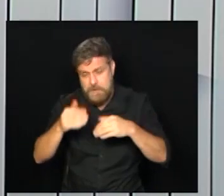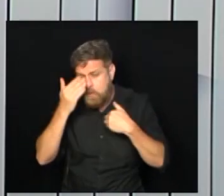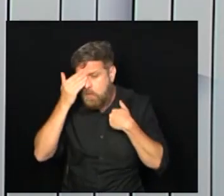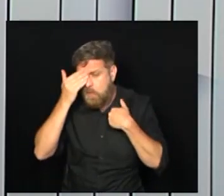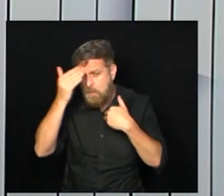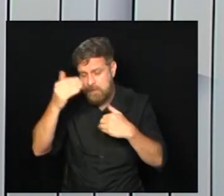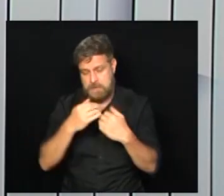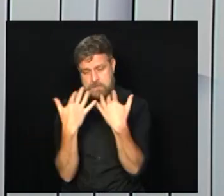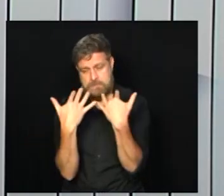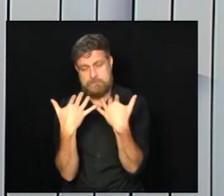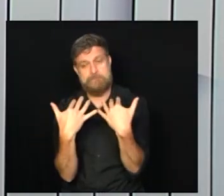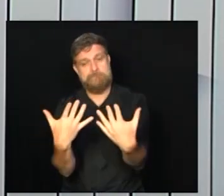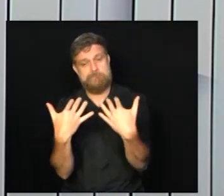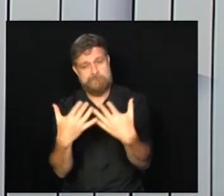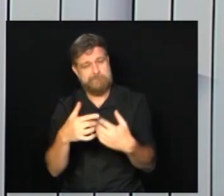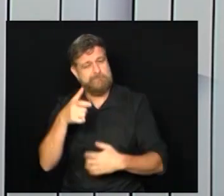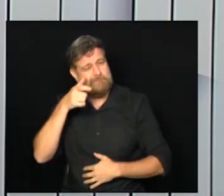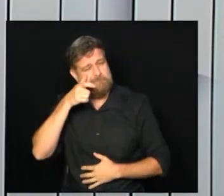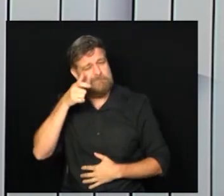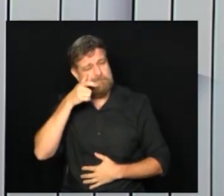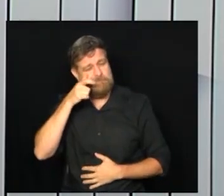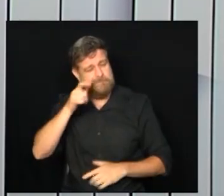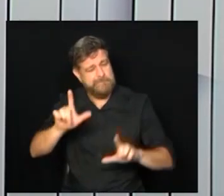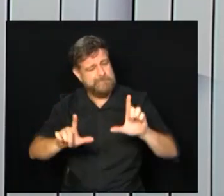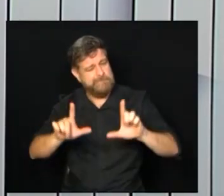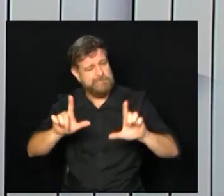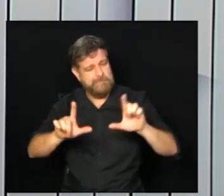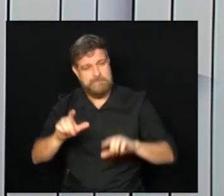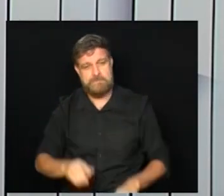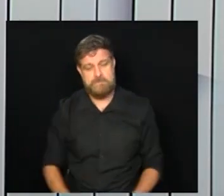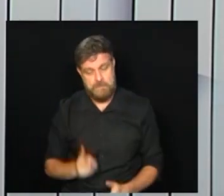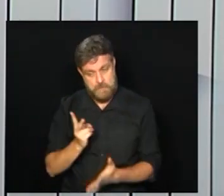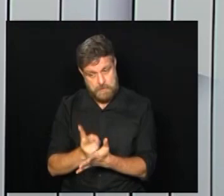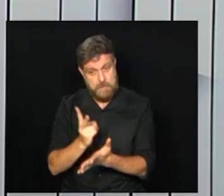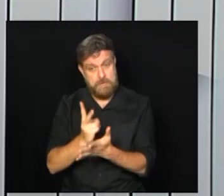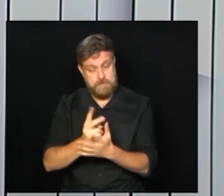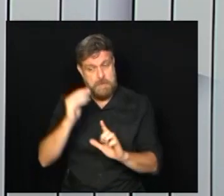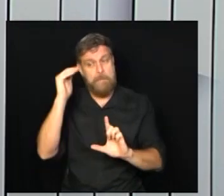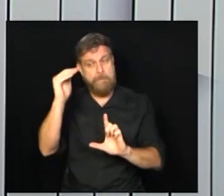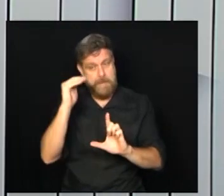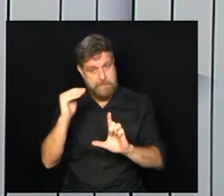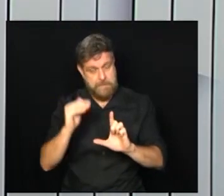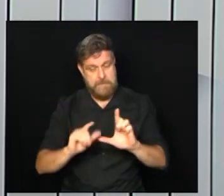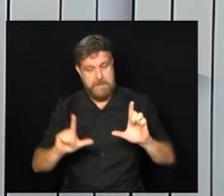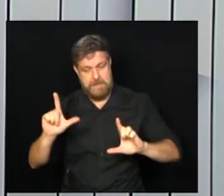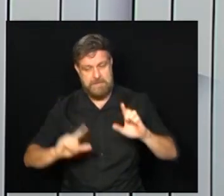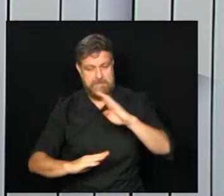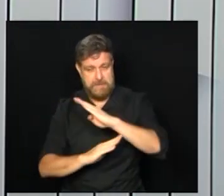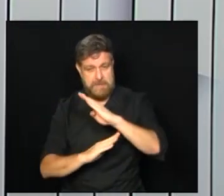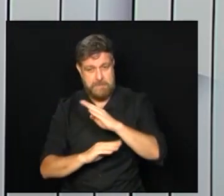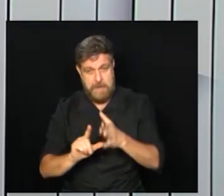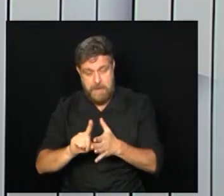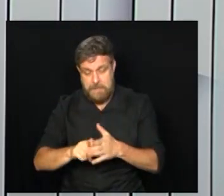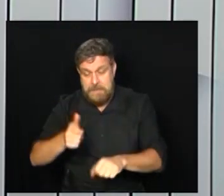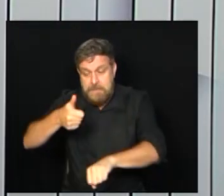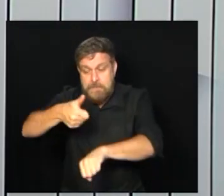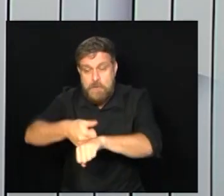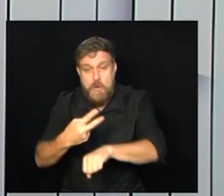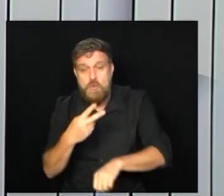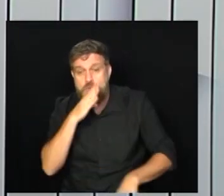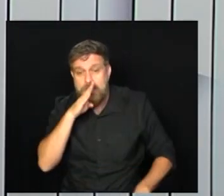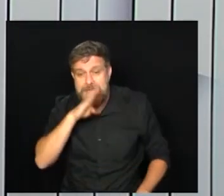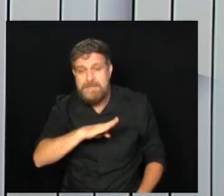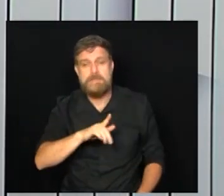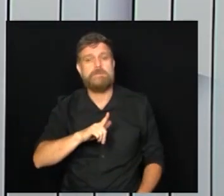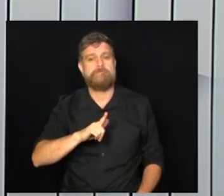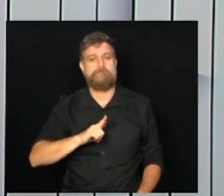obrigado pela sua companhia, pela sua audiência. Continue aqui na TV Câmara Campinas, hein? Daqui a pouco, às 2h